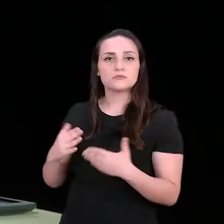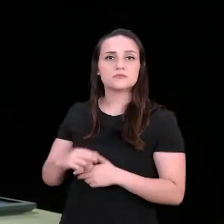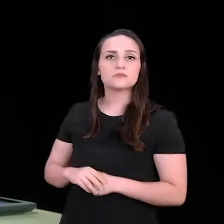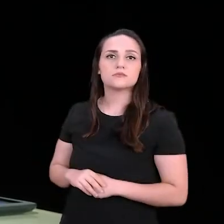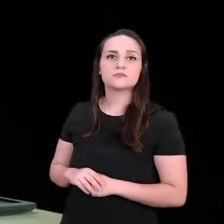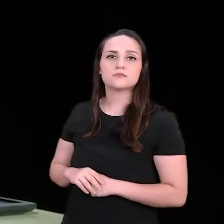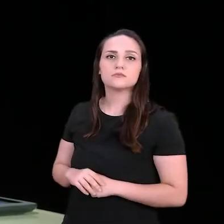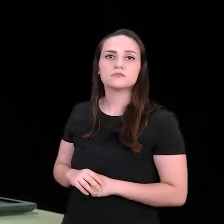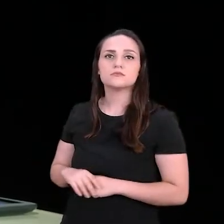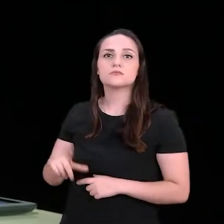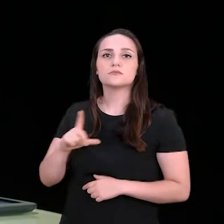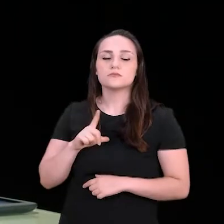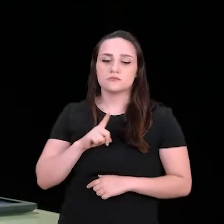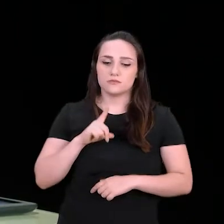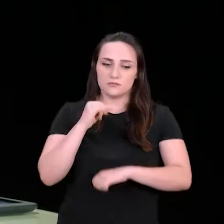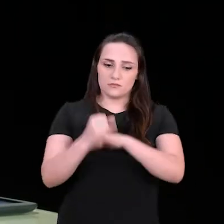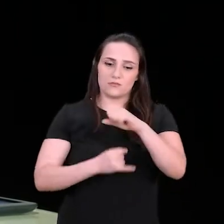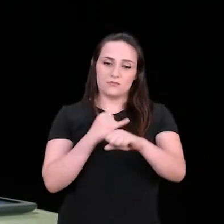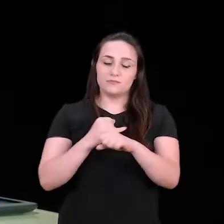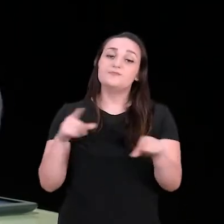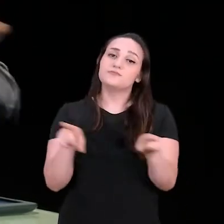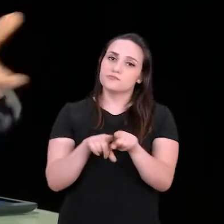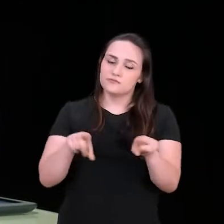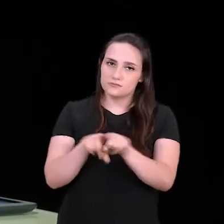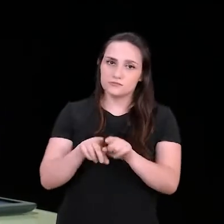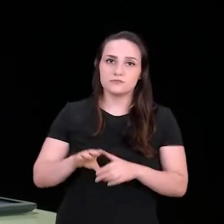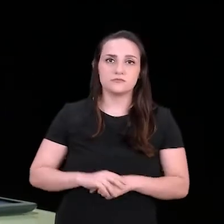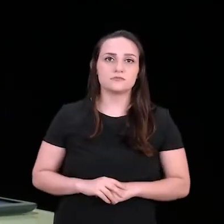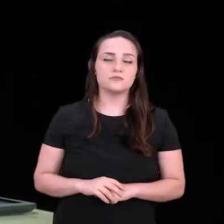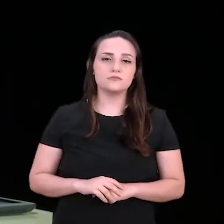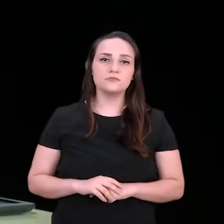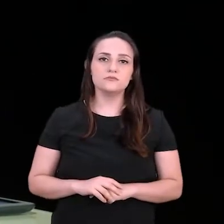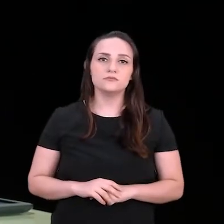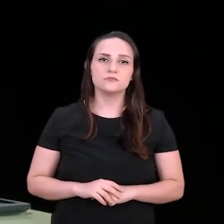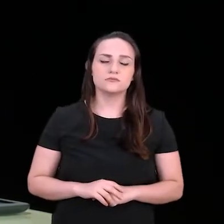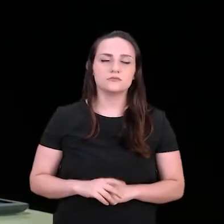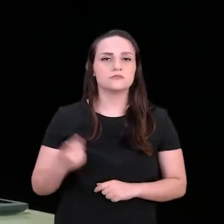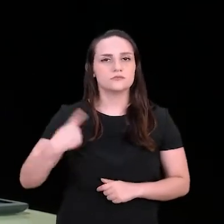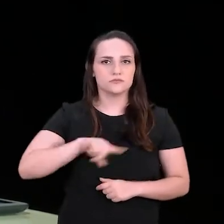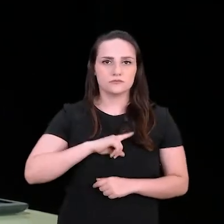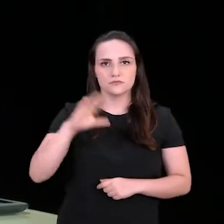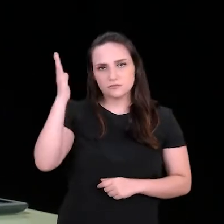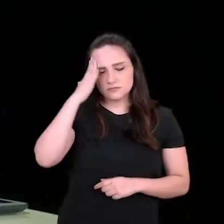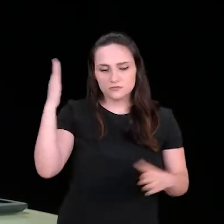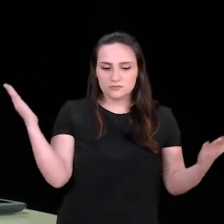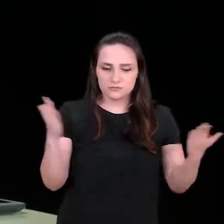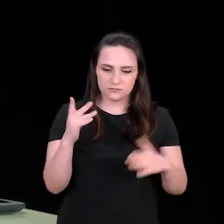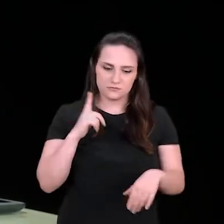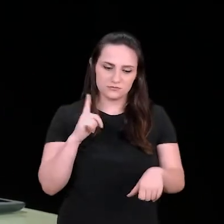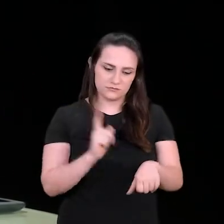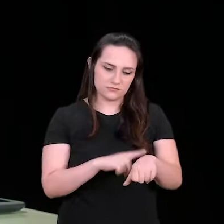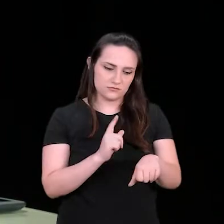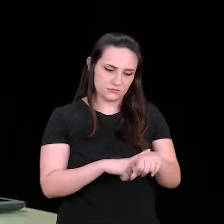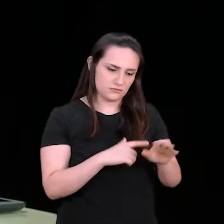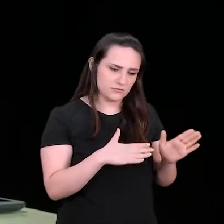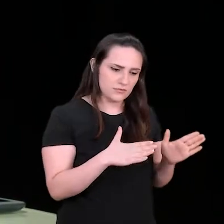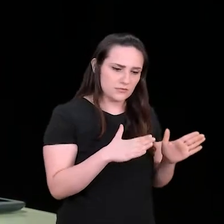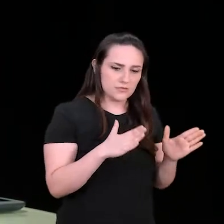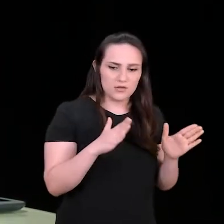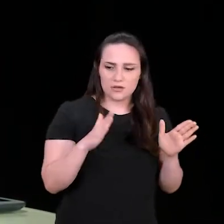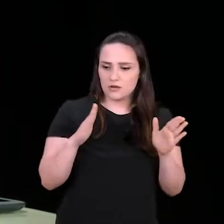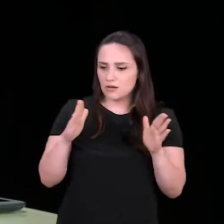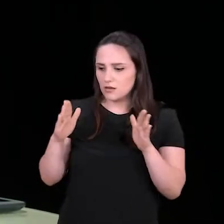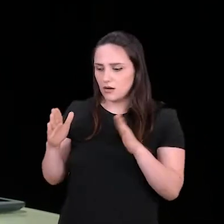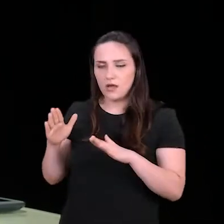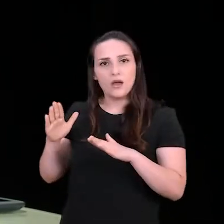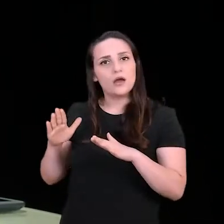ali da internet, também, né? Então, assim, e a gente sabe que ao longo do tempo a questão do arquivo, né, da memória que